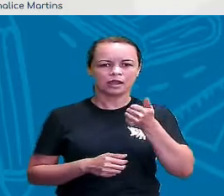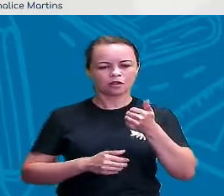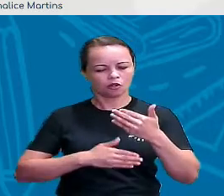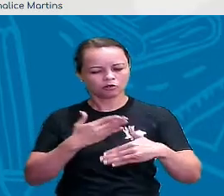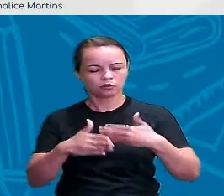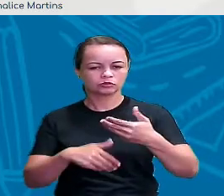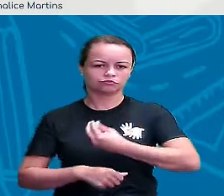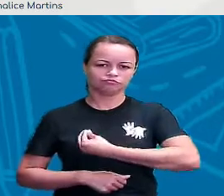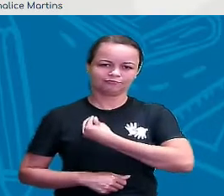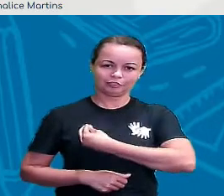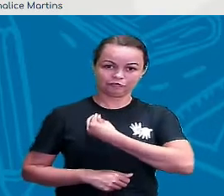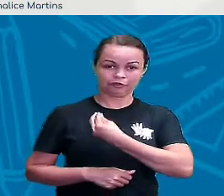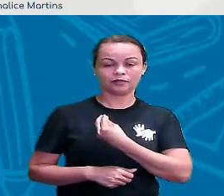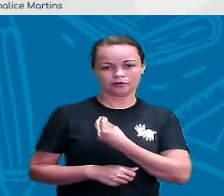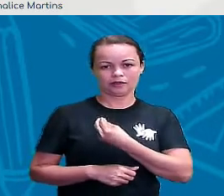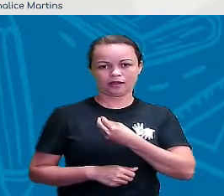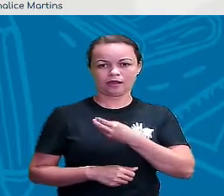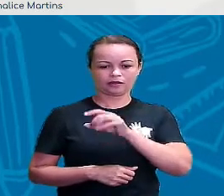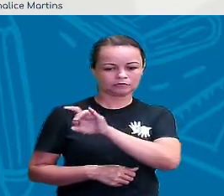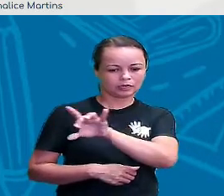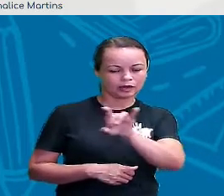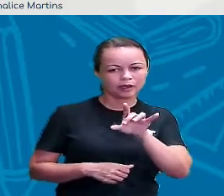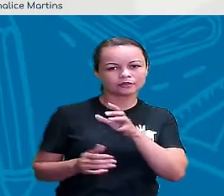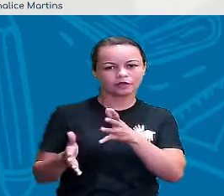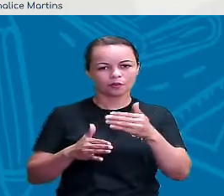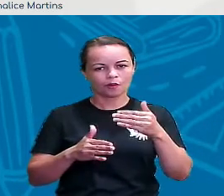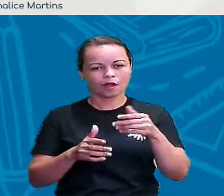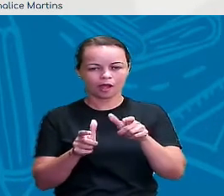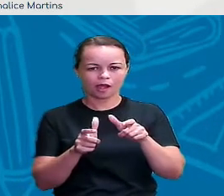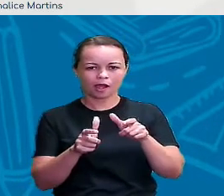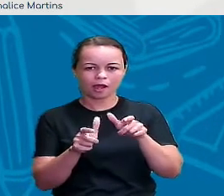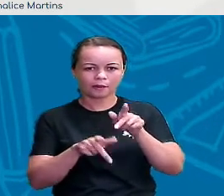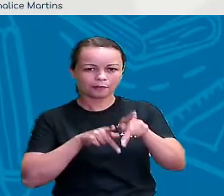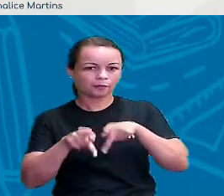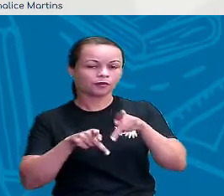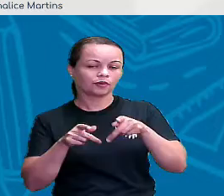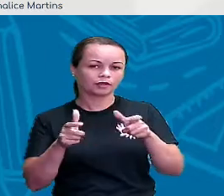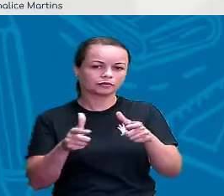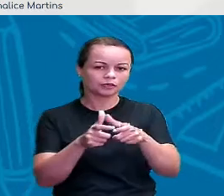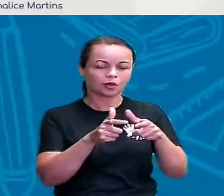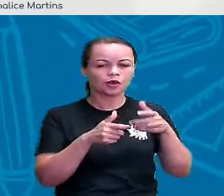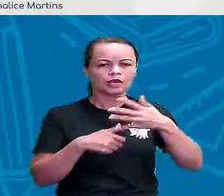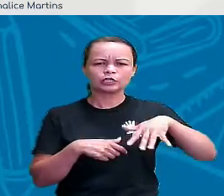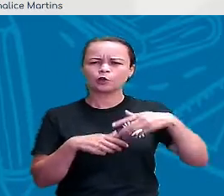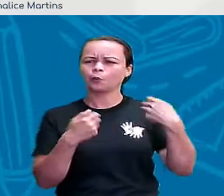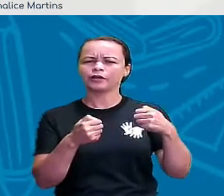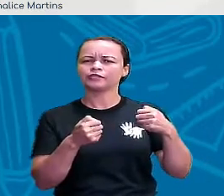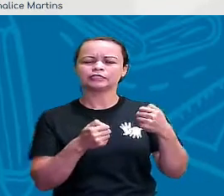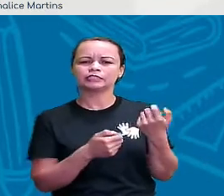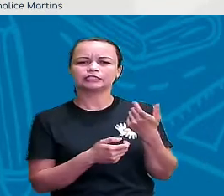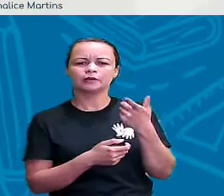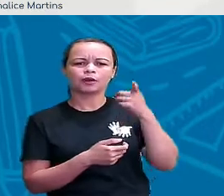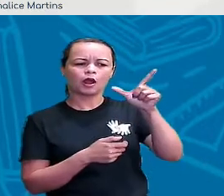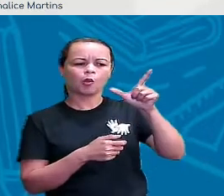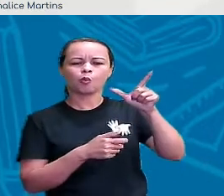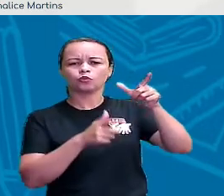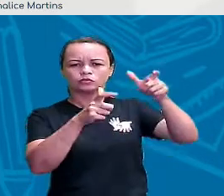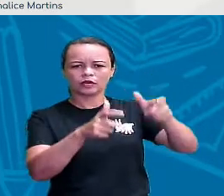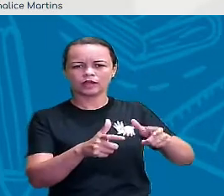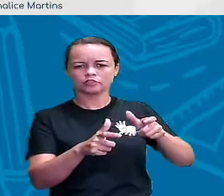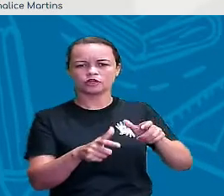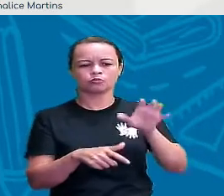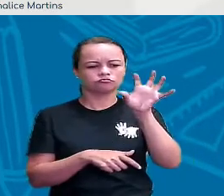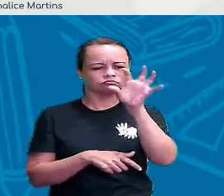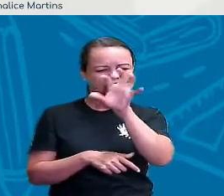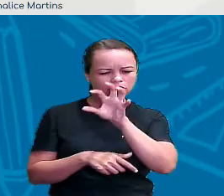né, de vida para a sua população, e aí não precisa migrar mais para outra região, mas sim de